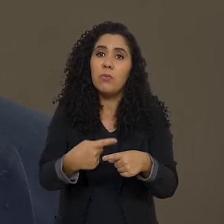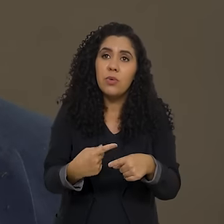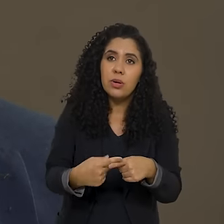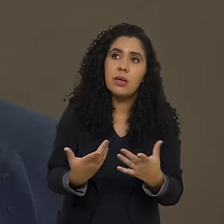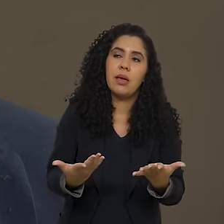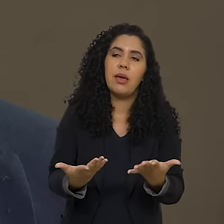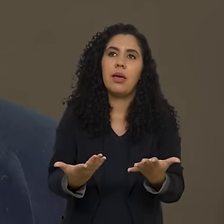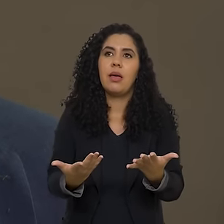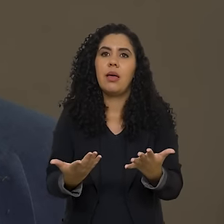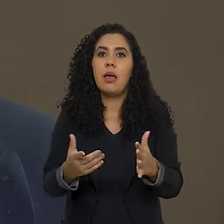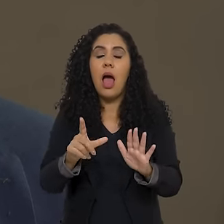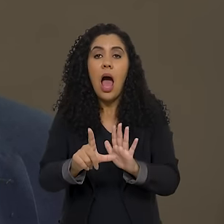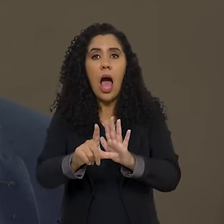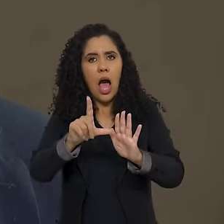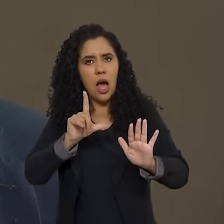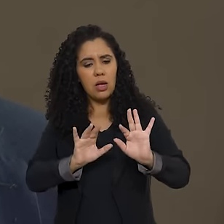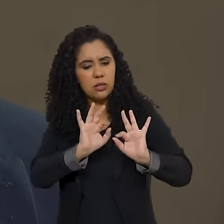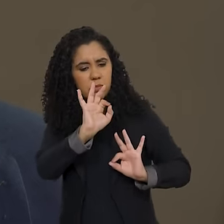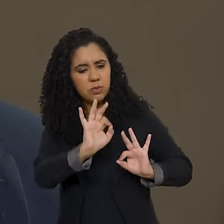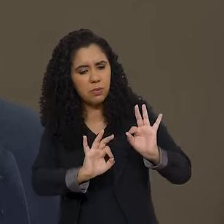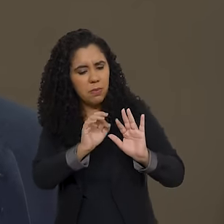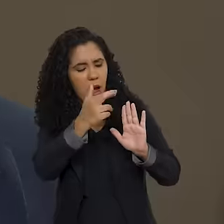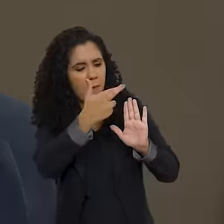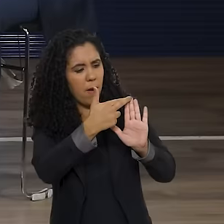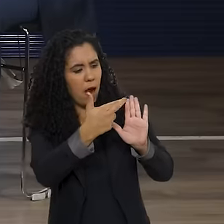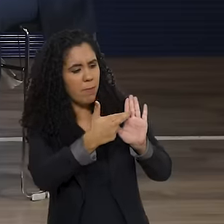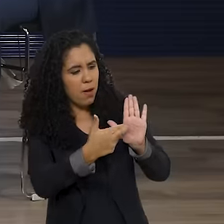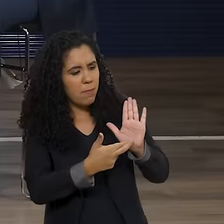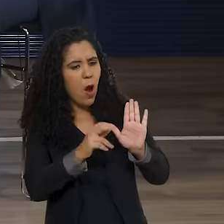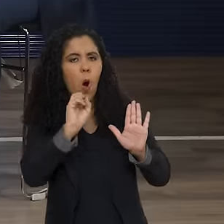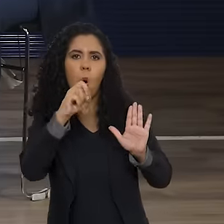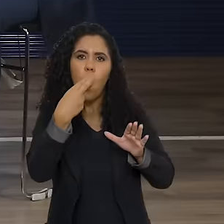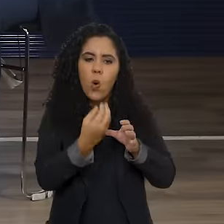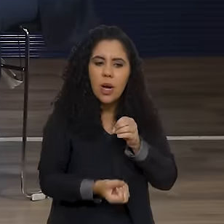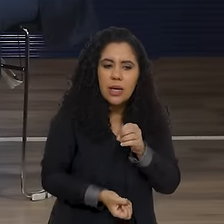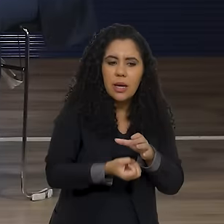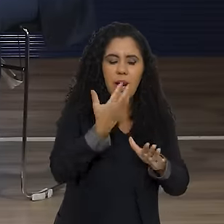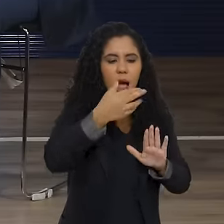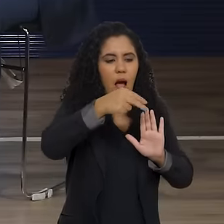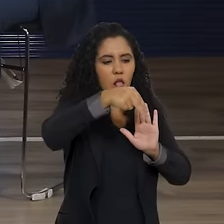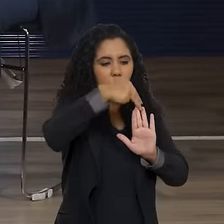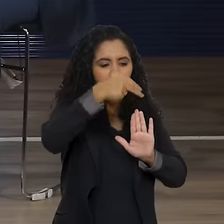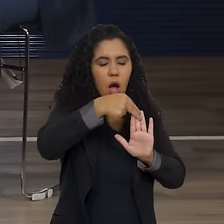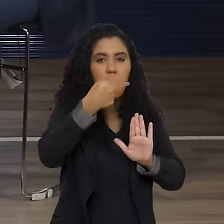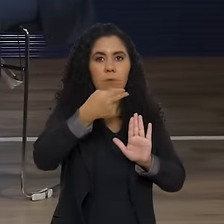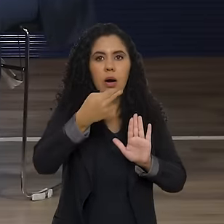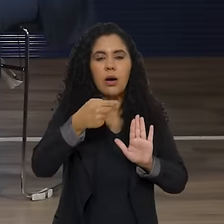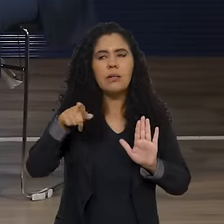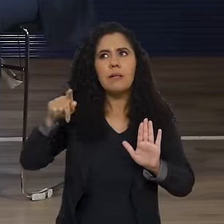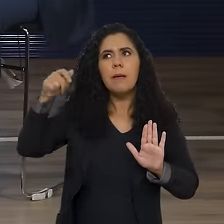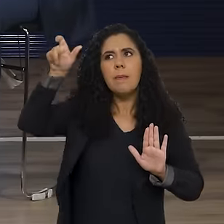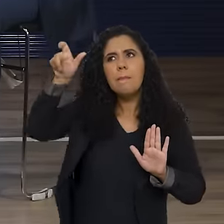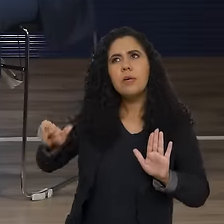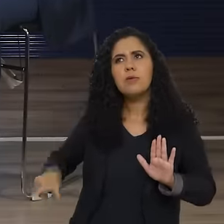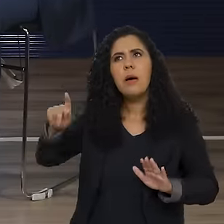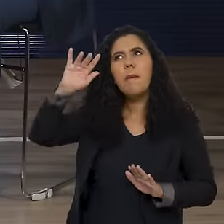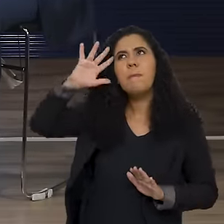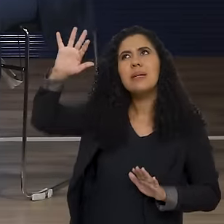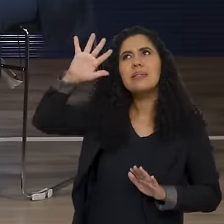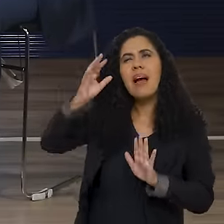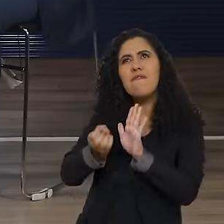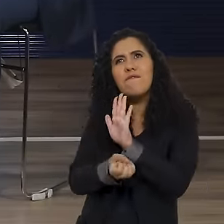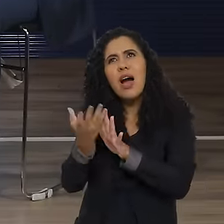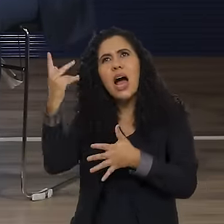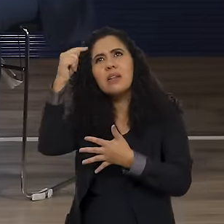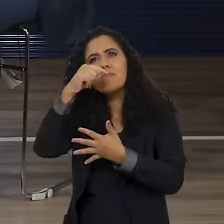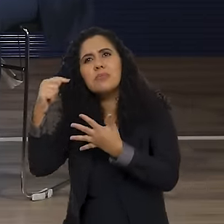Porque muitas vezes, Carol, antes de fazer a regulação ou estabelecer uma norma, o regulador tem que pensar em um conjunto de questões,